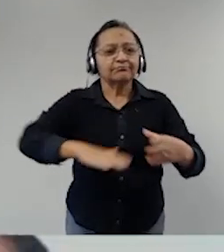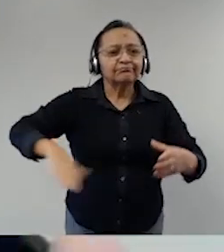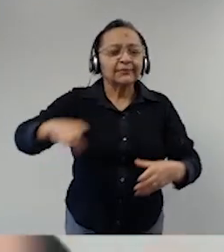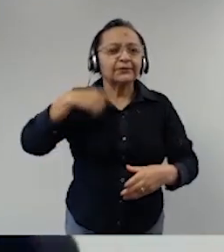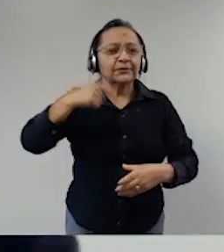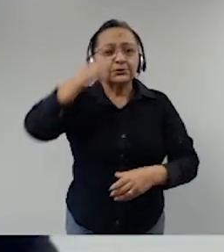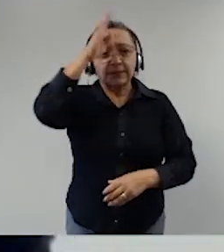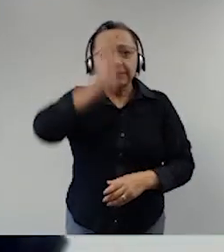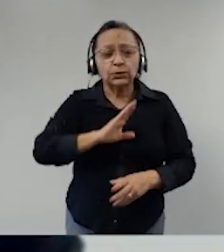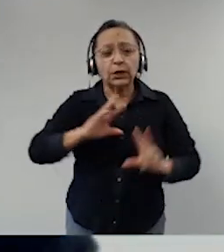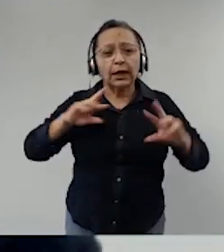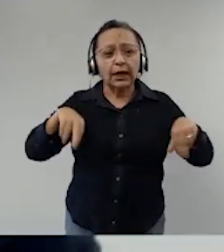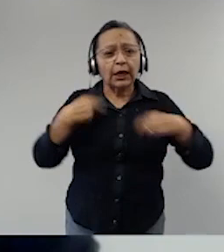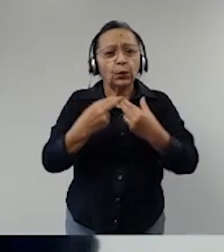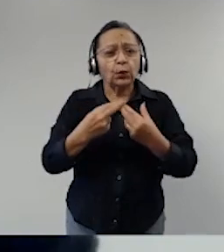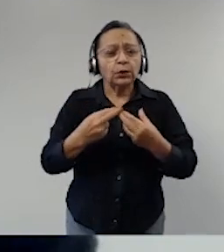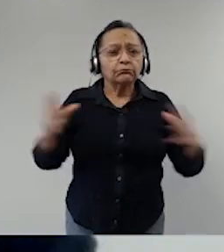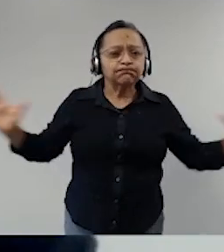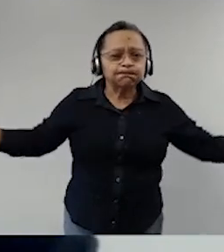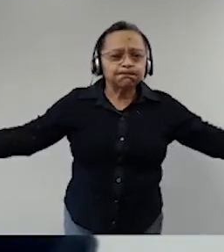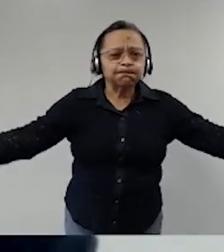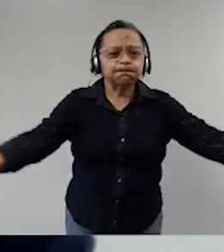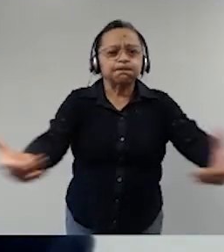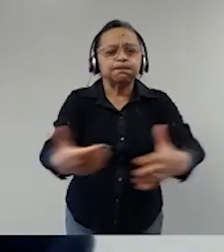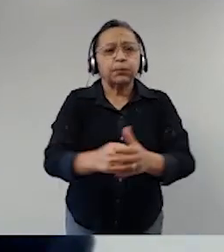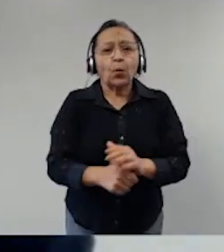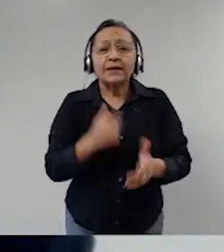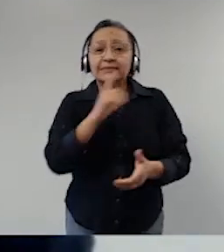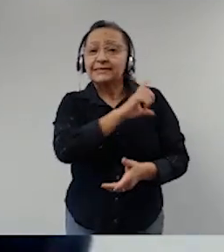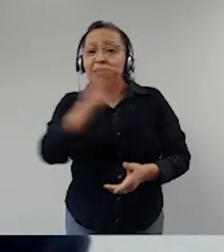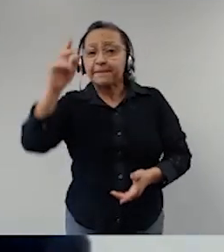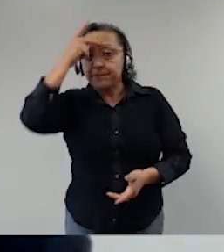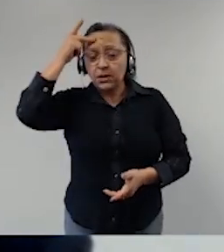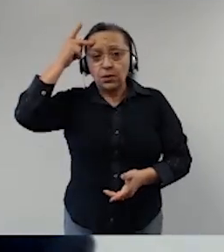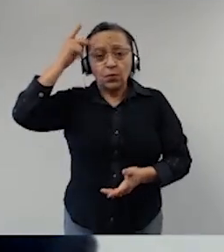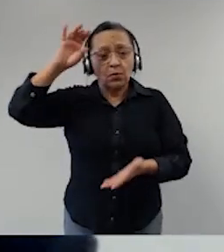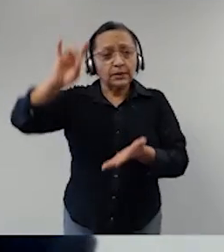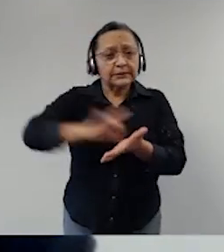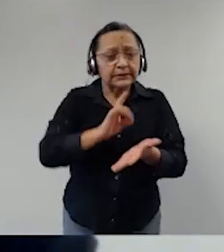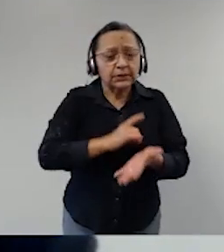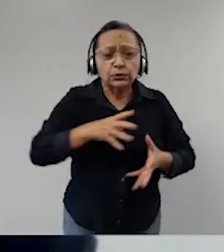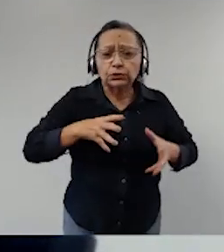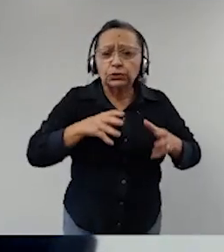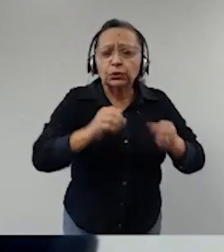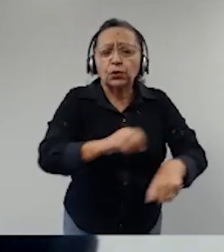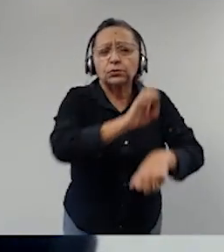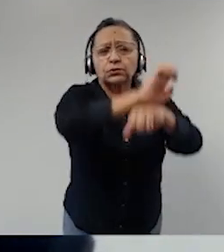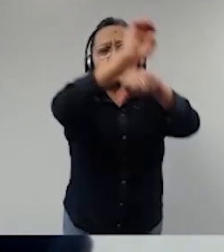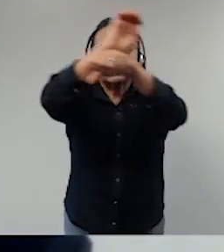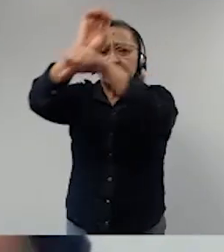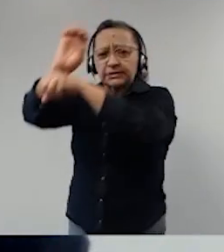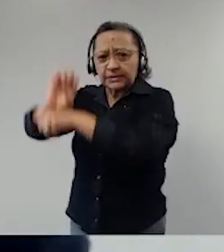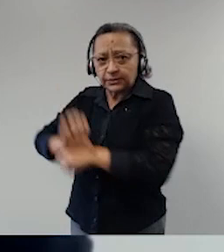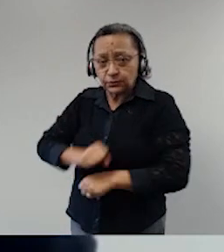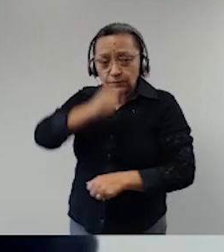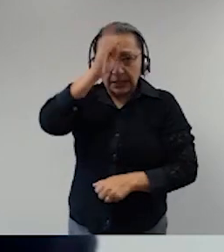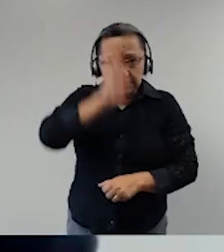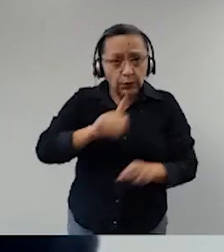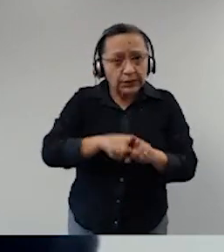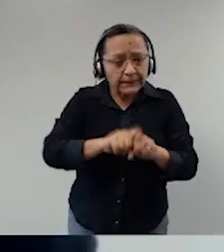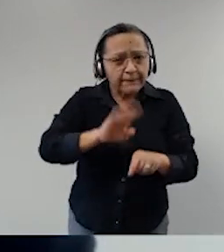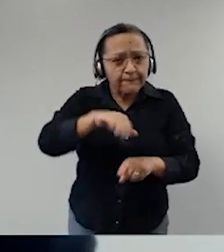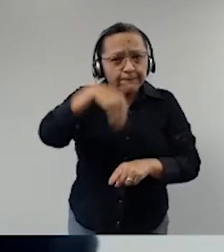que reúne quase 100 mil inscritos de todos os cantos do Brasil. Nessa nova